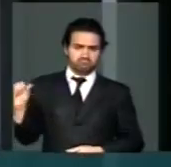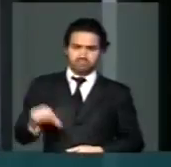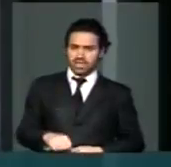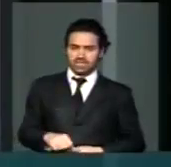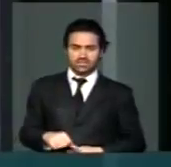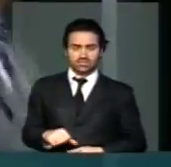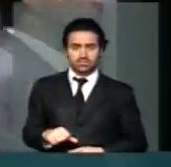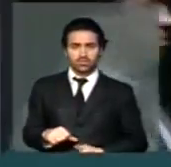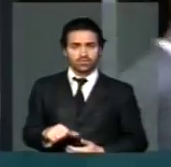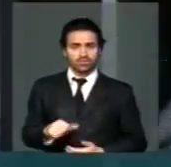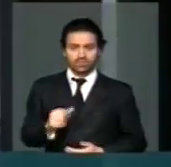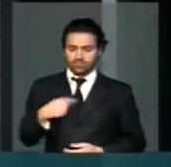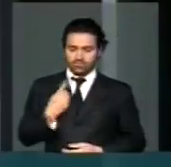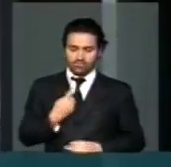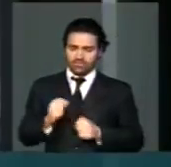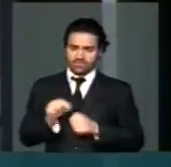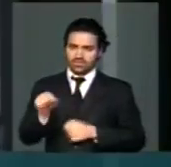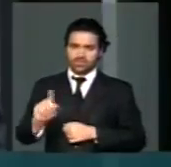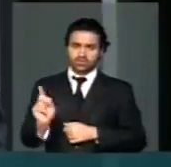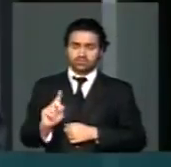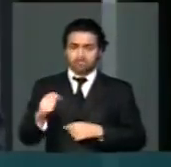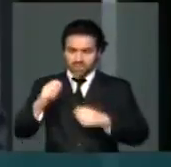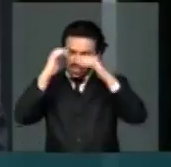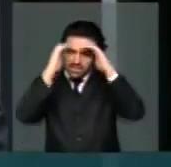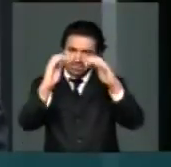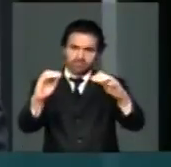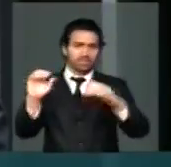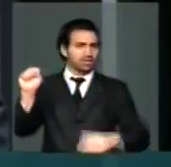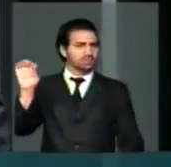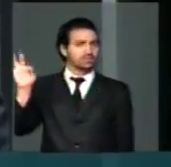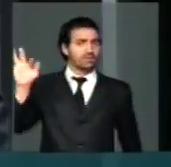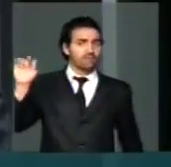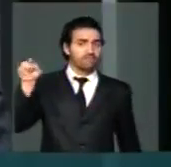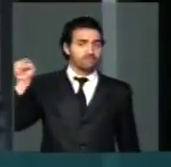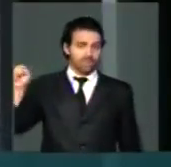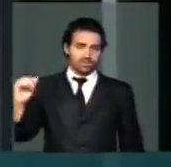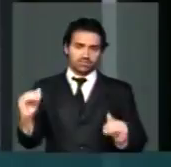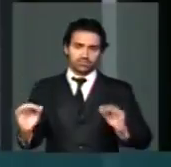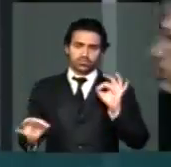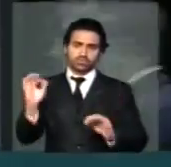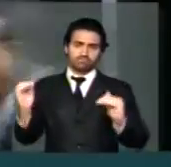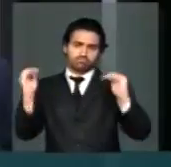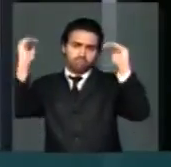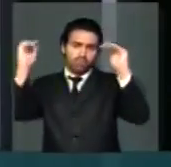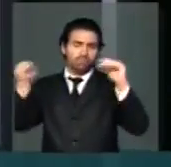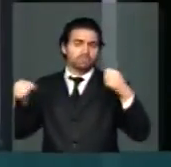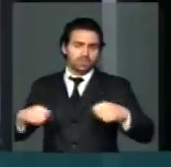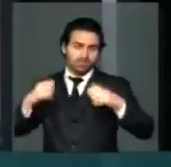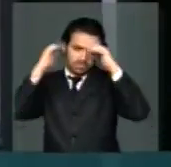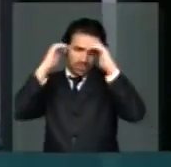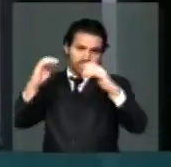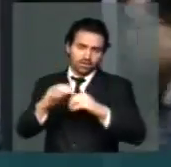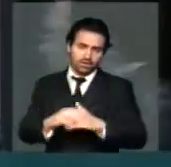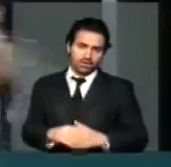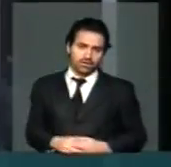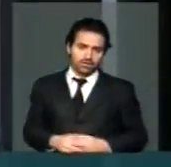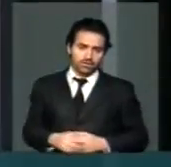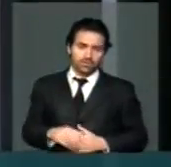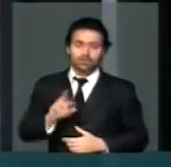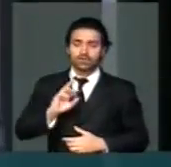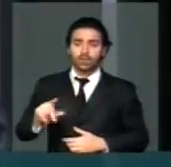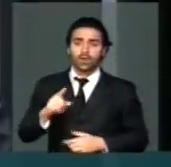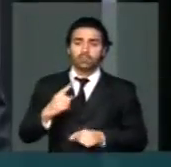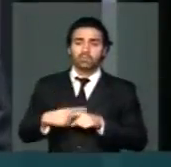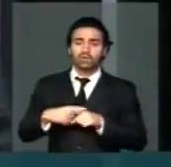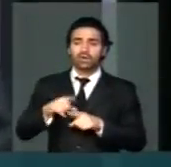não vamos usar disso. Respeitem a Suprema Corte desse país. Respeitem. Não é porque um é